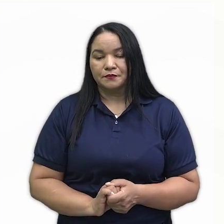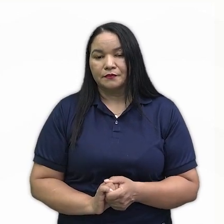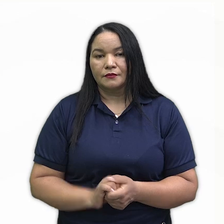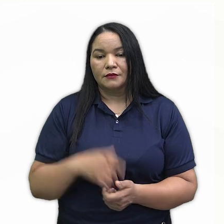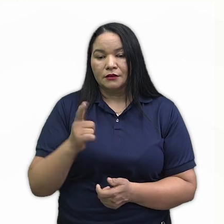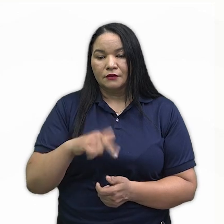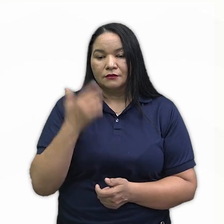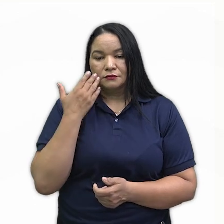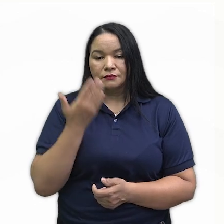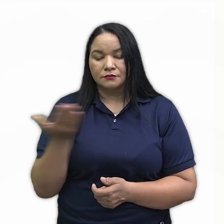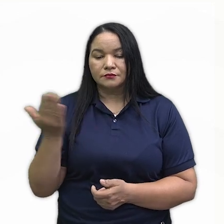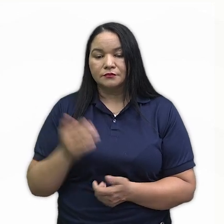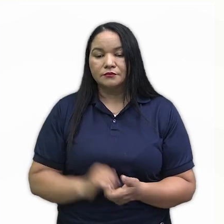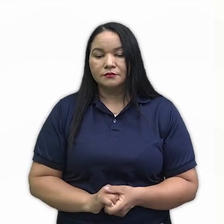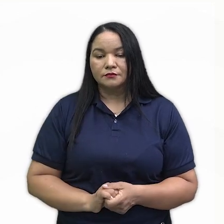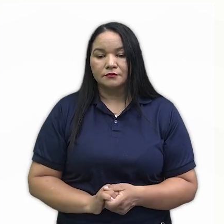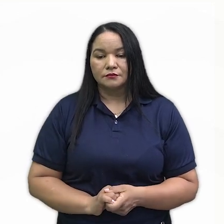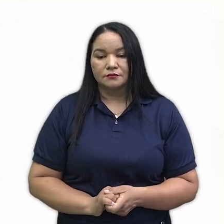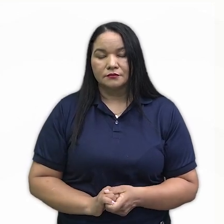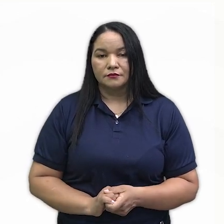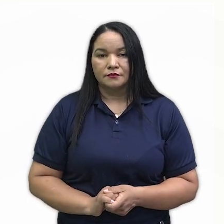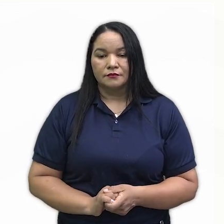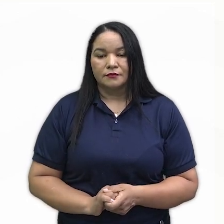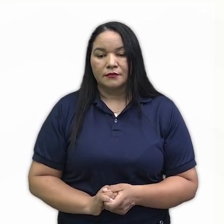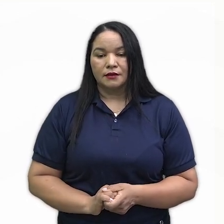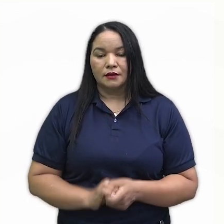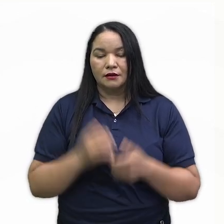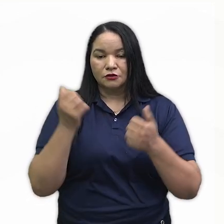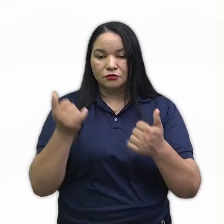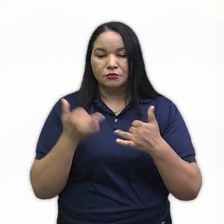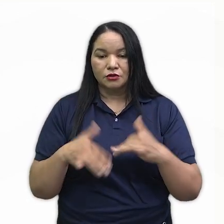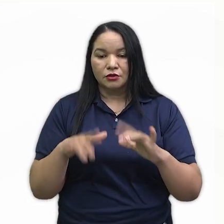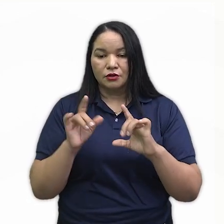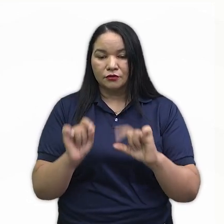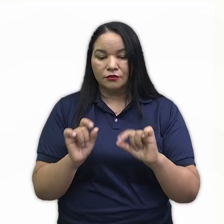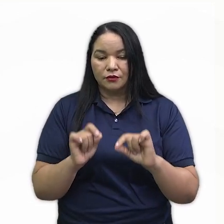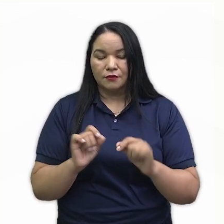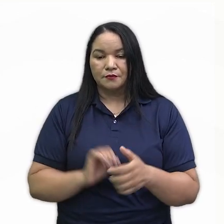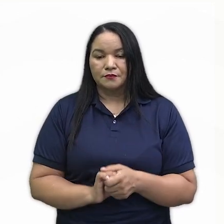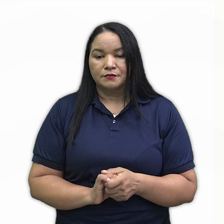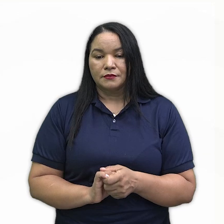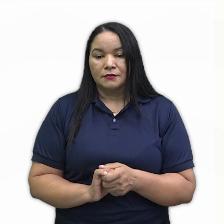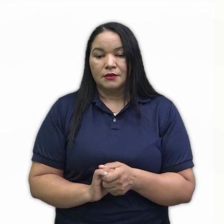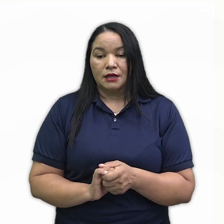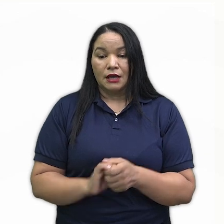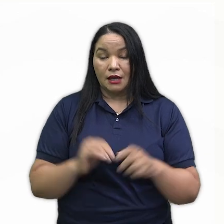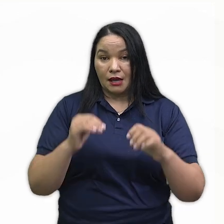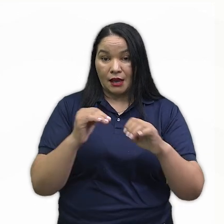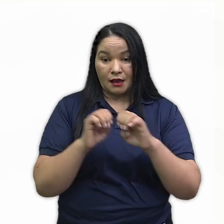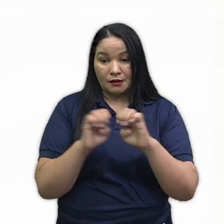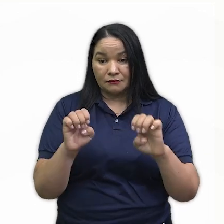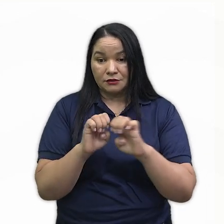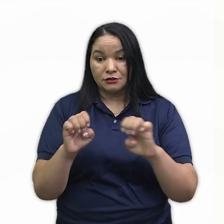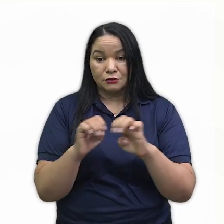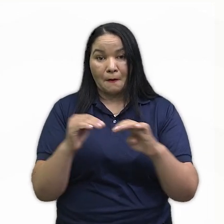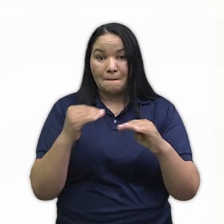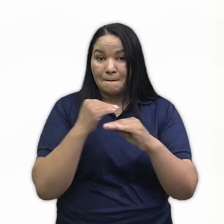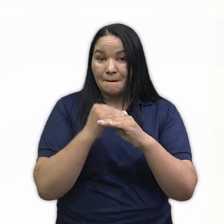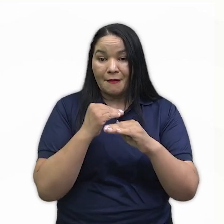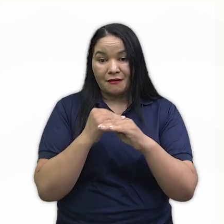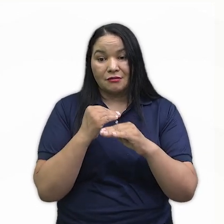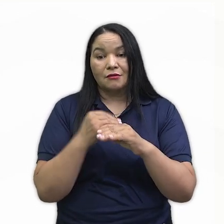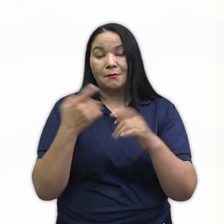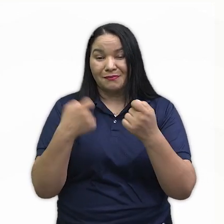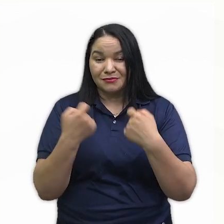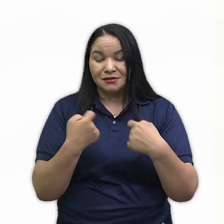Então, avançando mais um pouquinho e trazendo sempre aqui a notação padrão para que você não